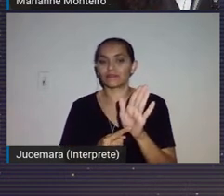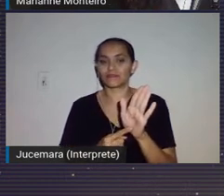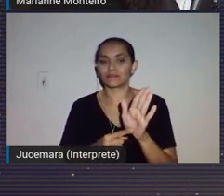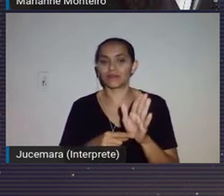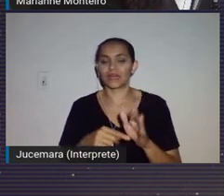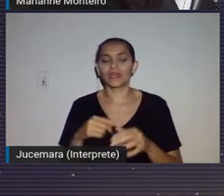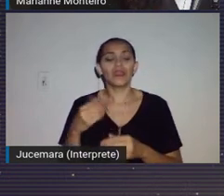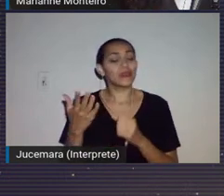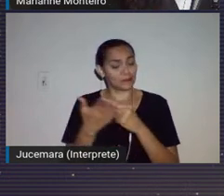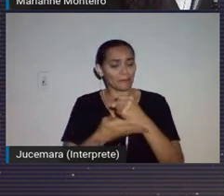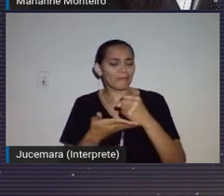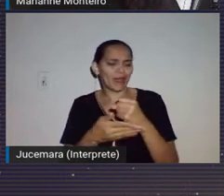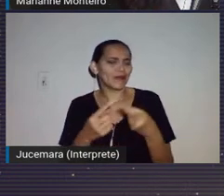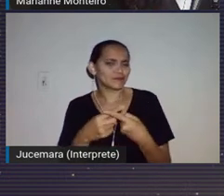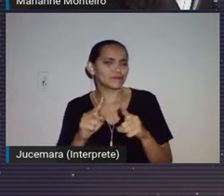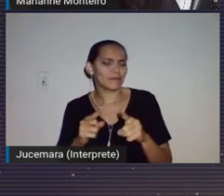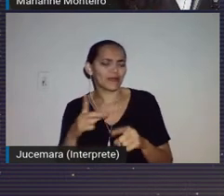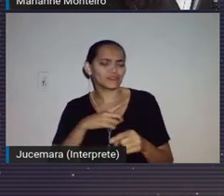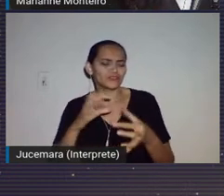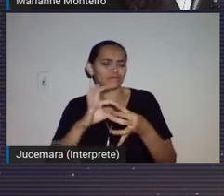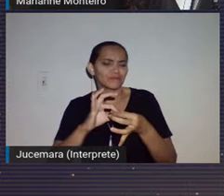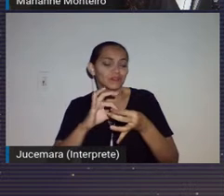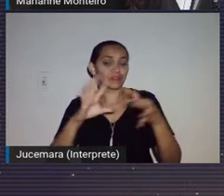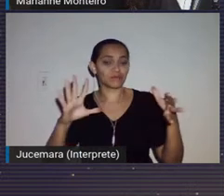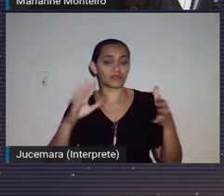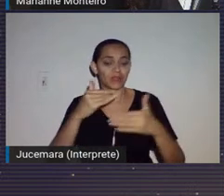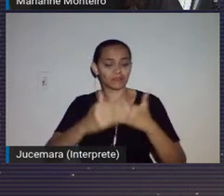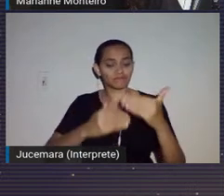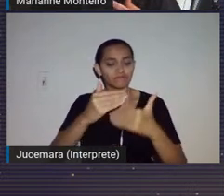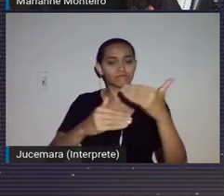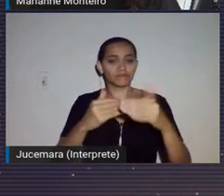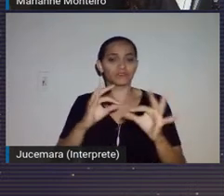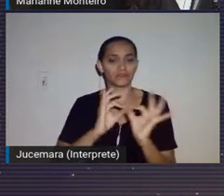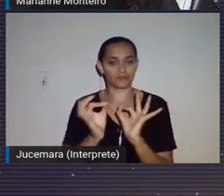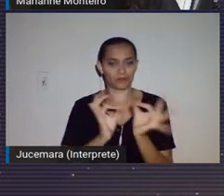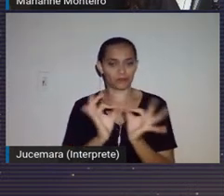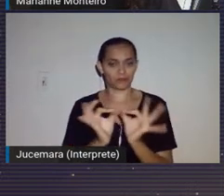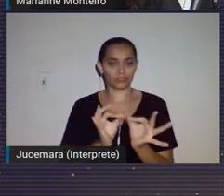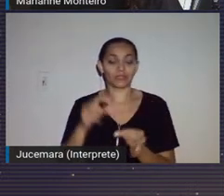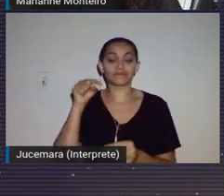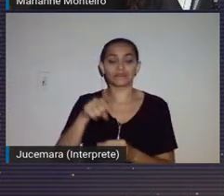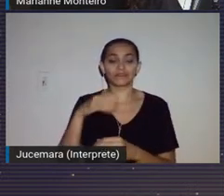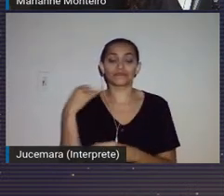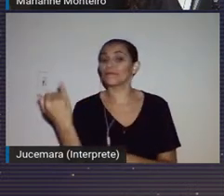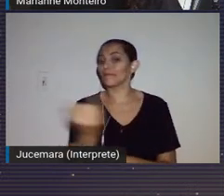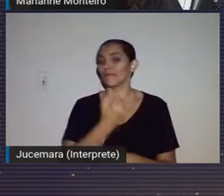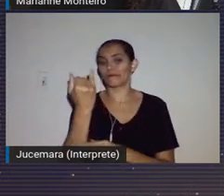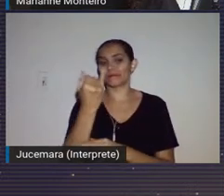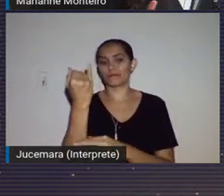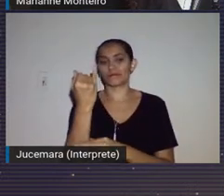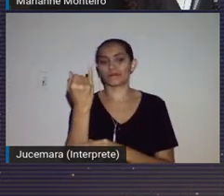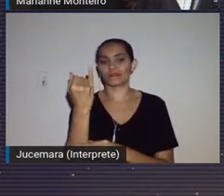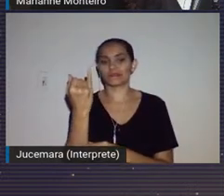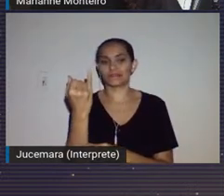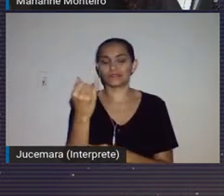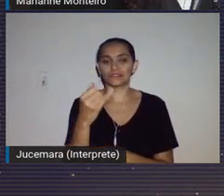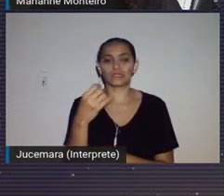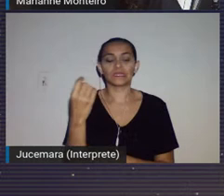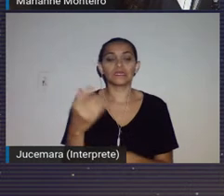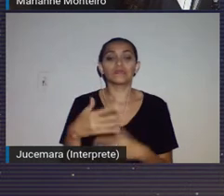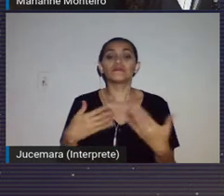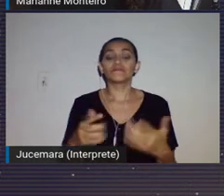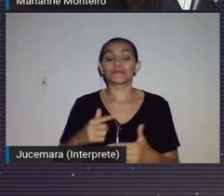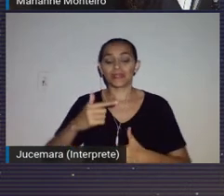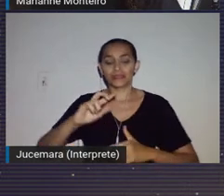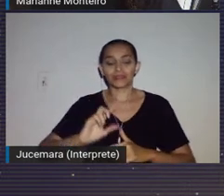machine learning básico, mas um pouco de autonomia para desempenhar alguns projetos, que eu acho que foi fundamental para eu conseguir